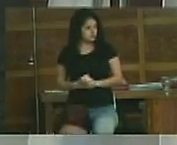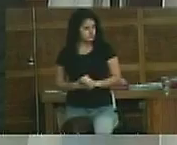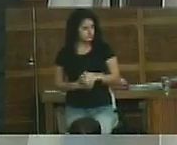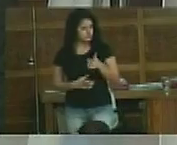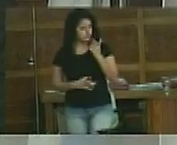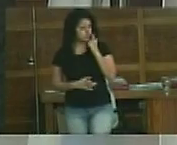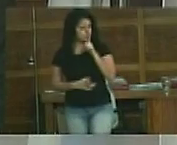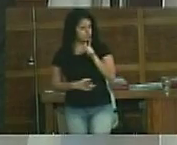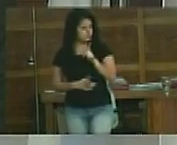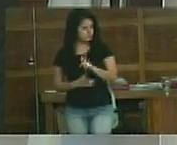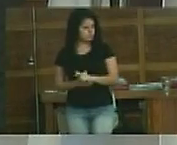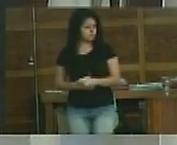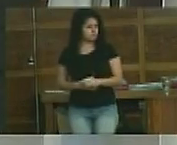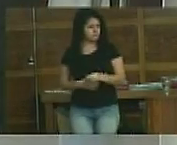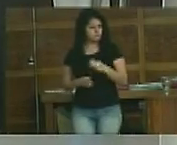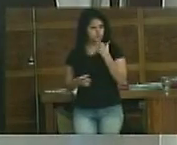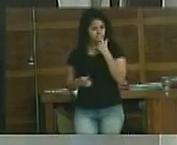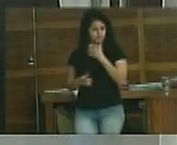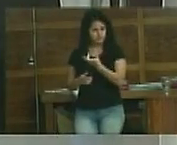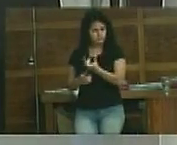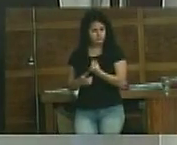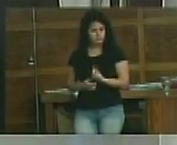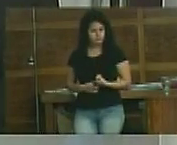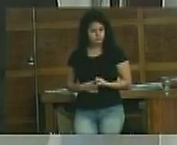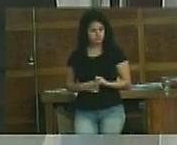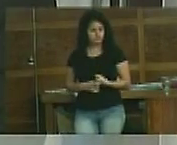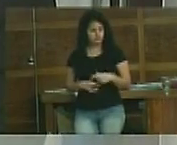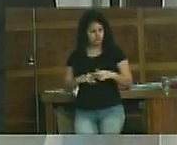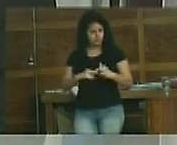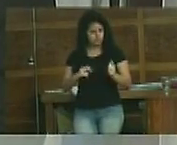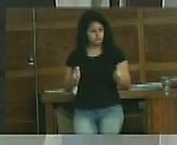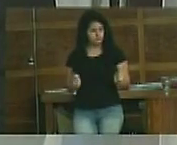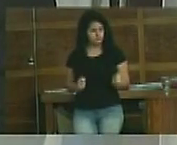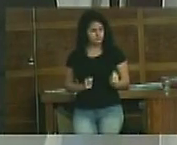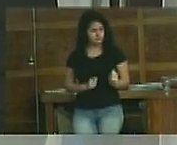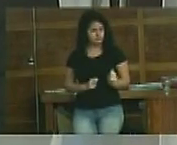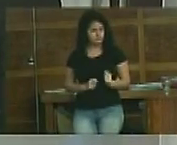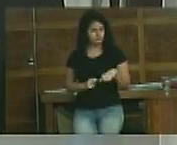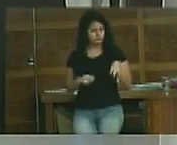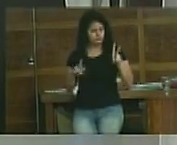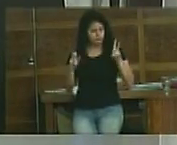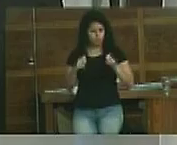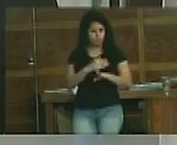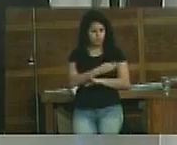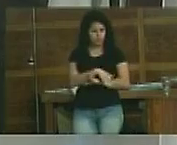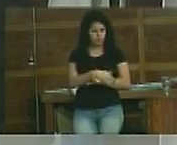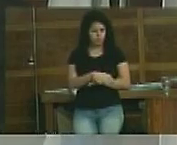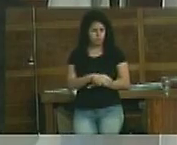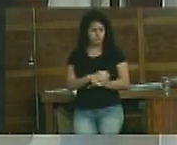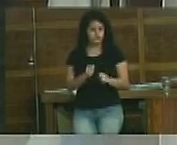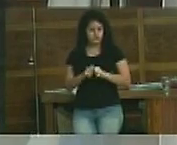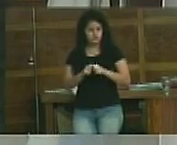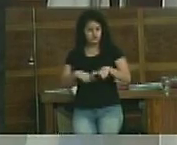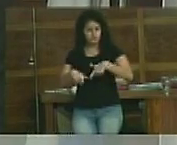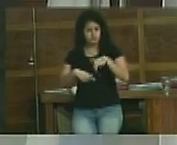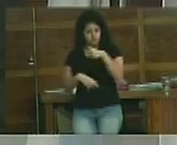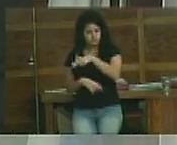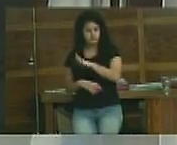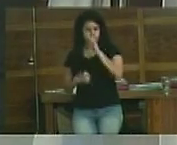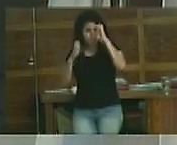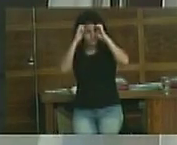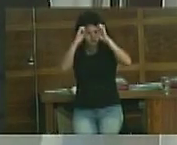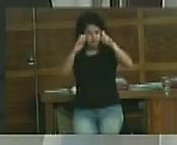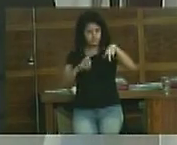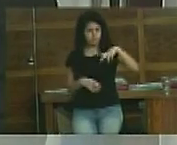conseguem arrecadar recursos relacionados à via federal, que eles façam o serviço dele, que eles respeitem